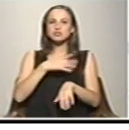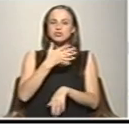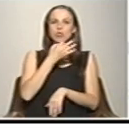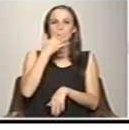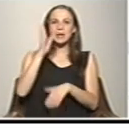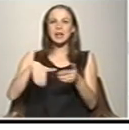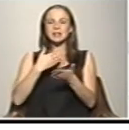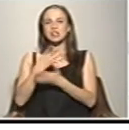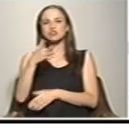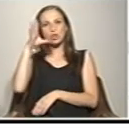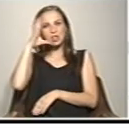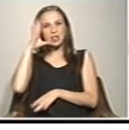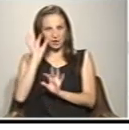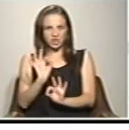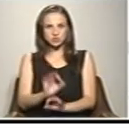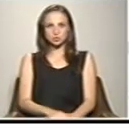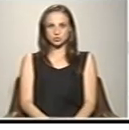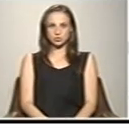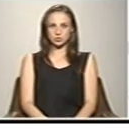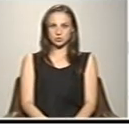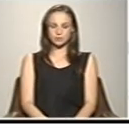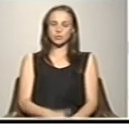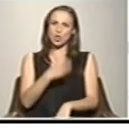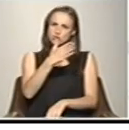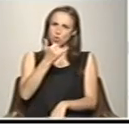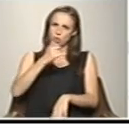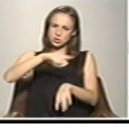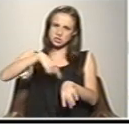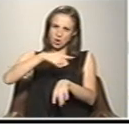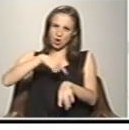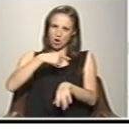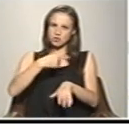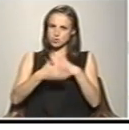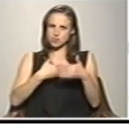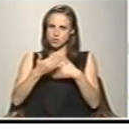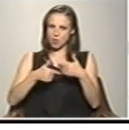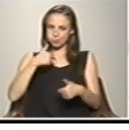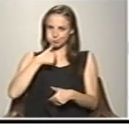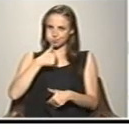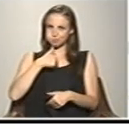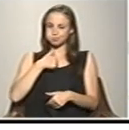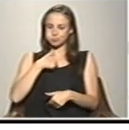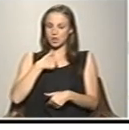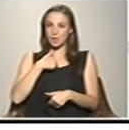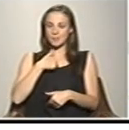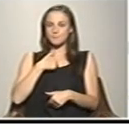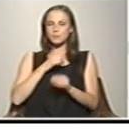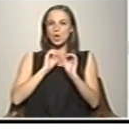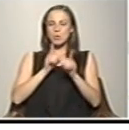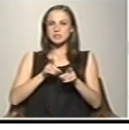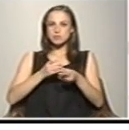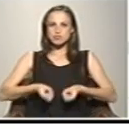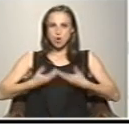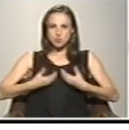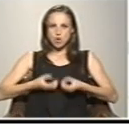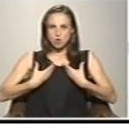tarde? Sim. É isso? Por isso, durante 12 horas ela está ali assim ativa para nós realmente... Começa a ser produzida, mas